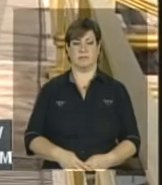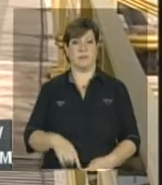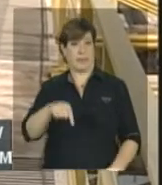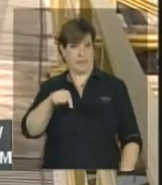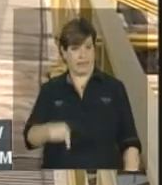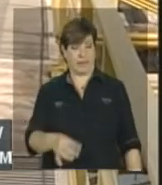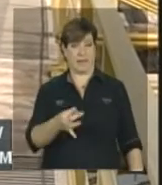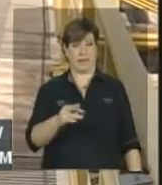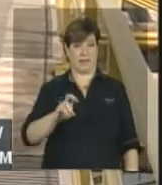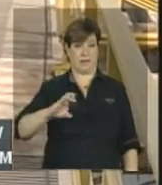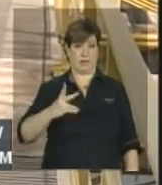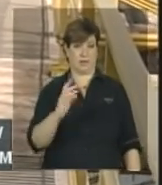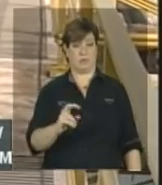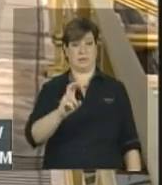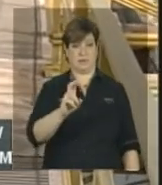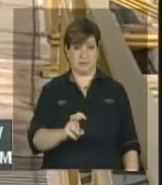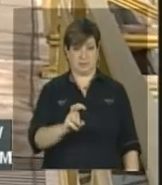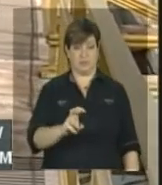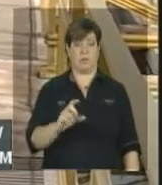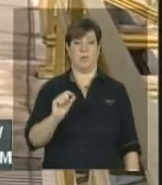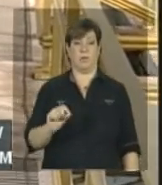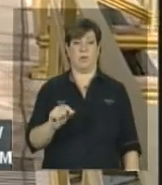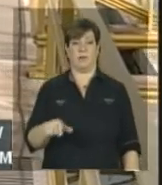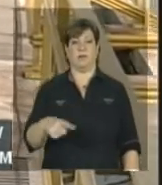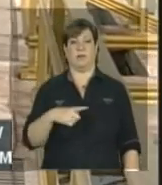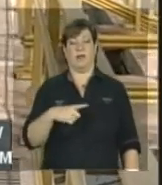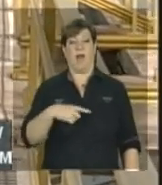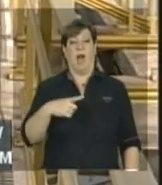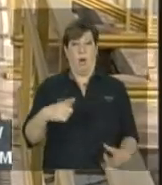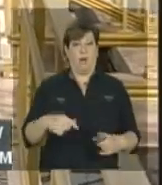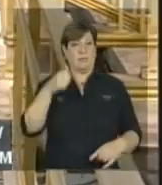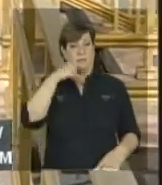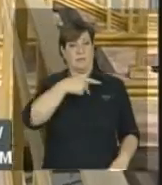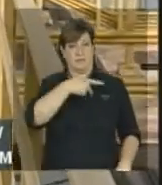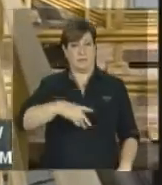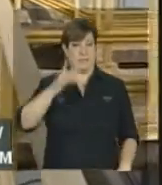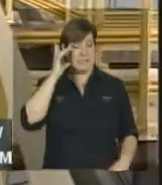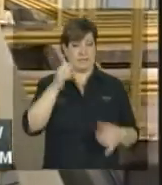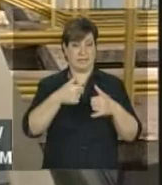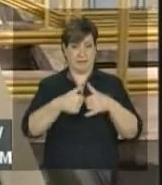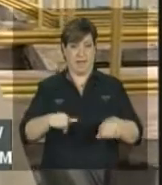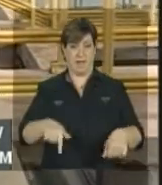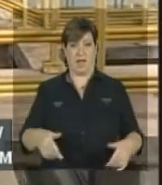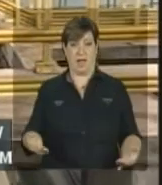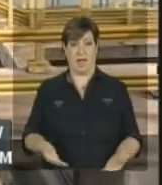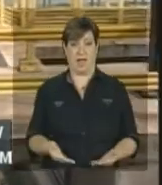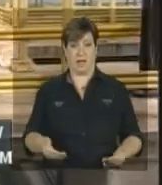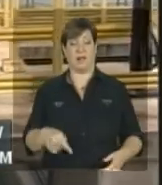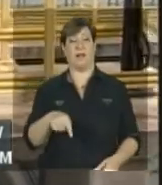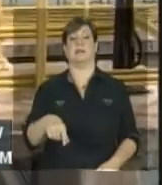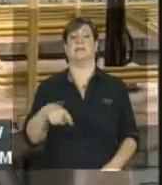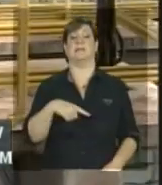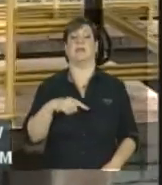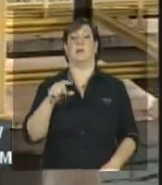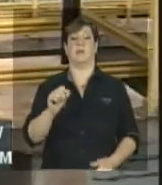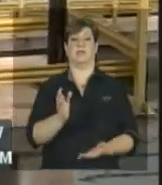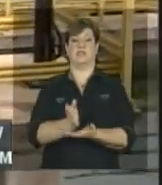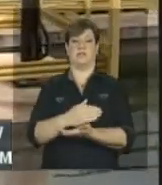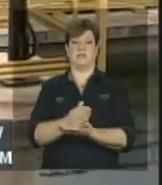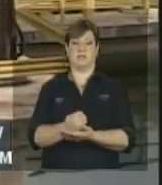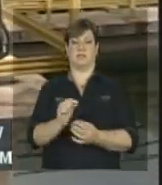Esse trecho 5, que é o trecho que está previsto onde a presidenta está, né? Ele está